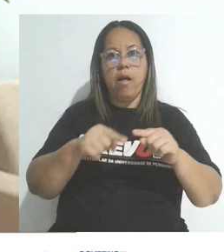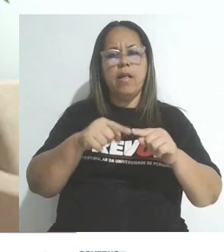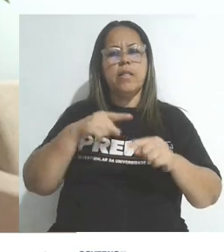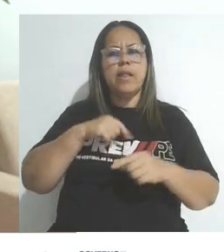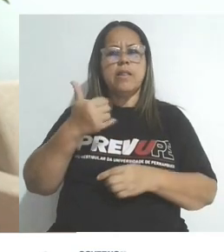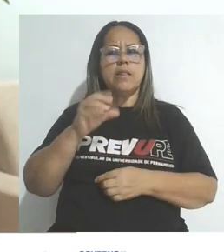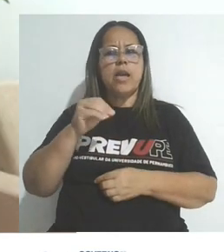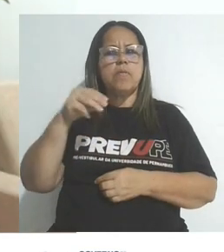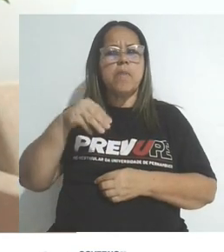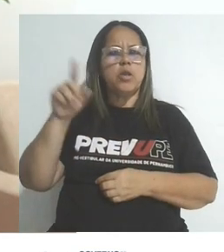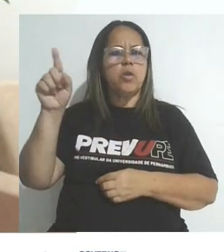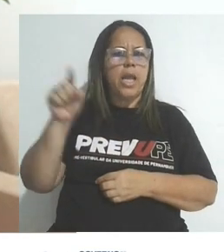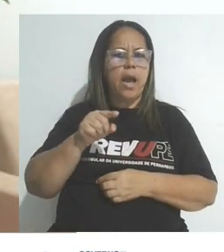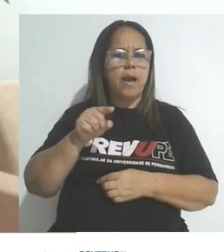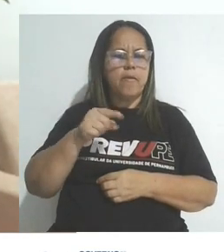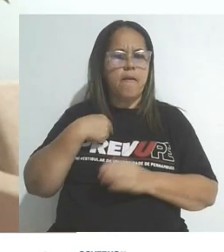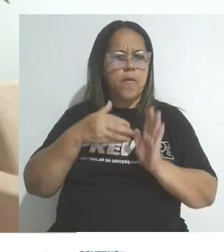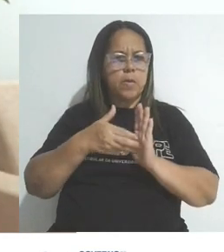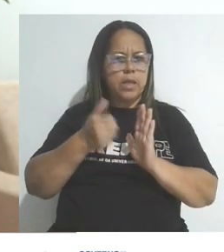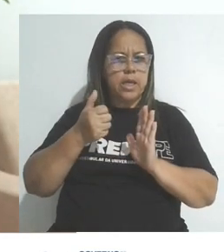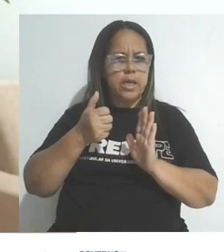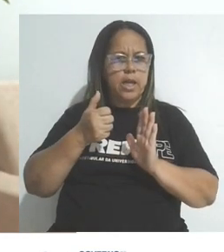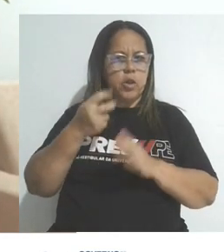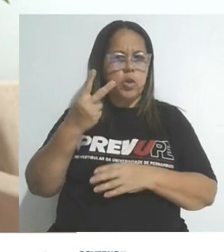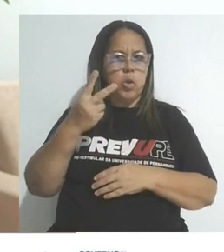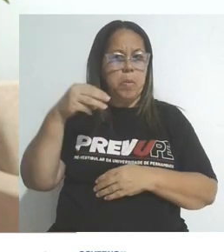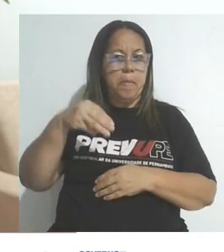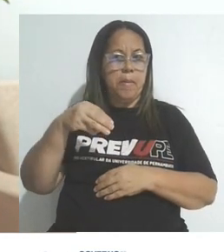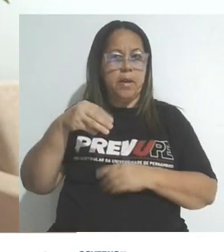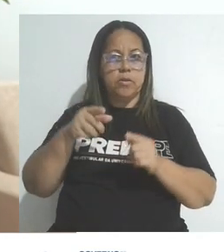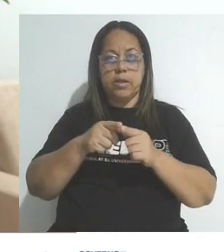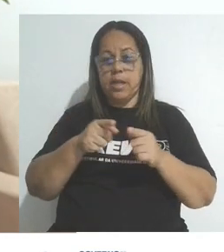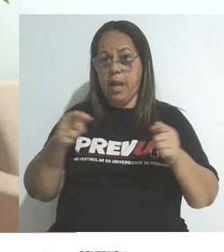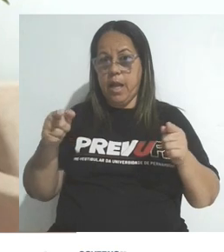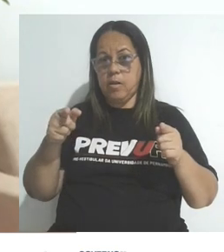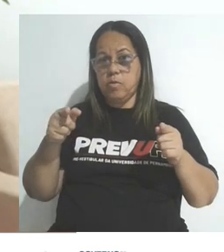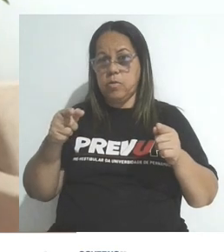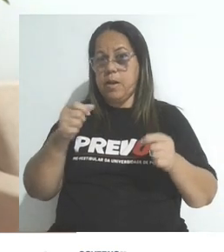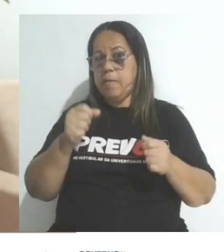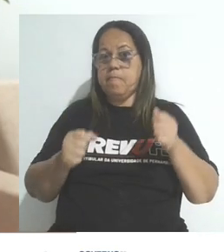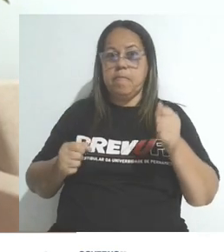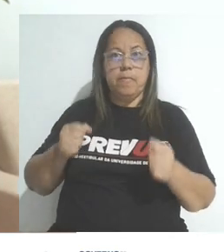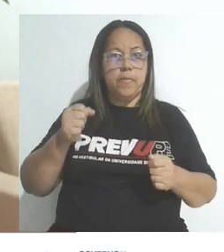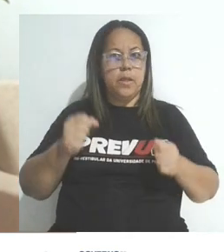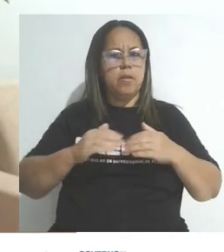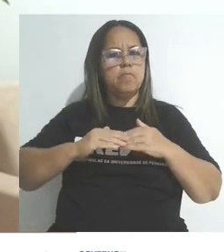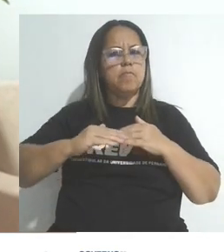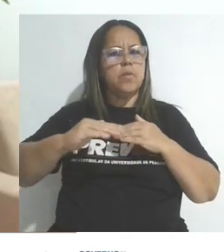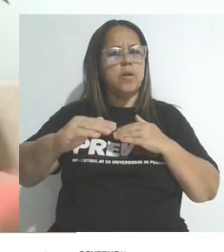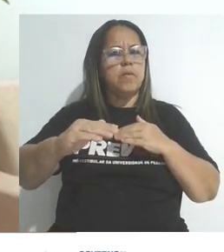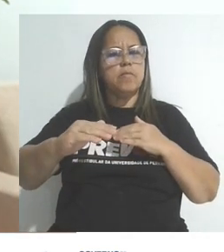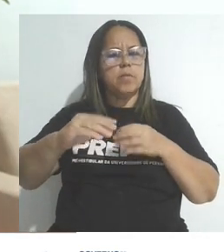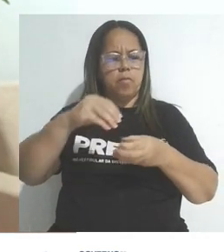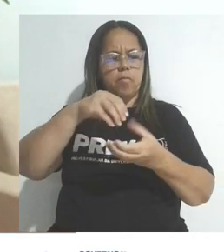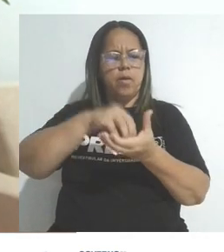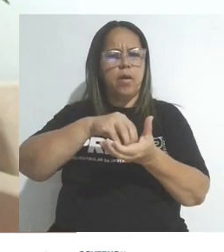metros de raio e eu vou tirar 2 metros de largura de pista de Cooper, o que é que vai sobrar no núcleo para se